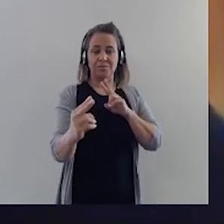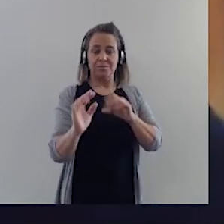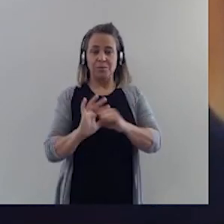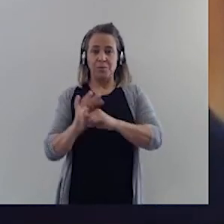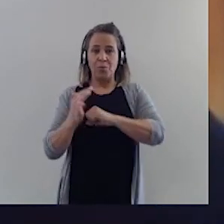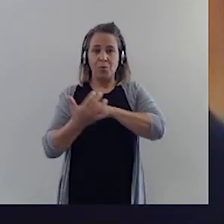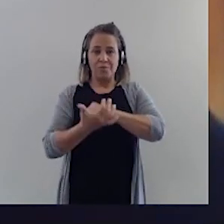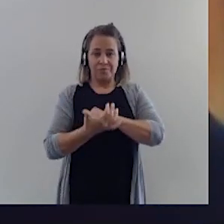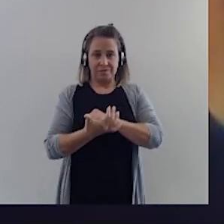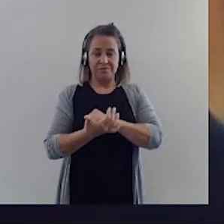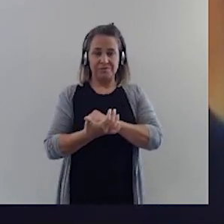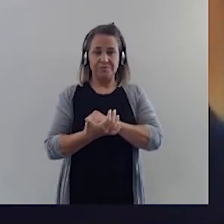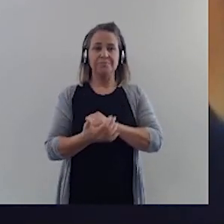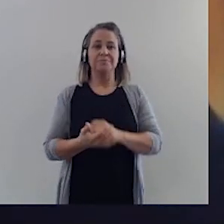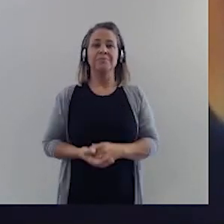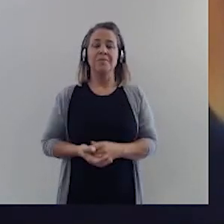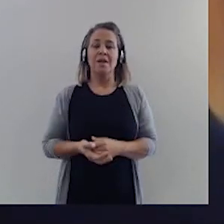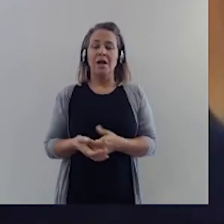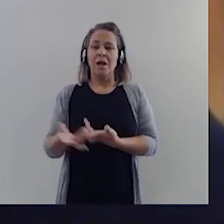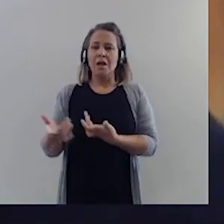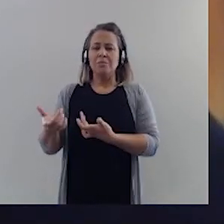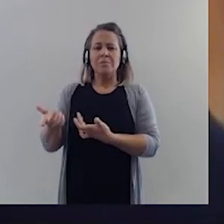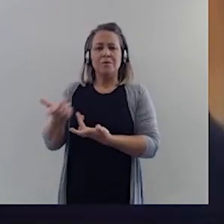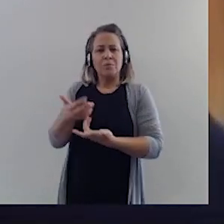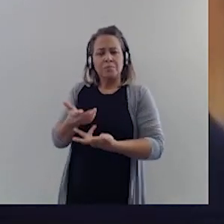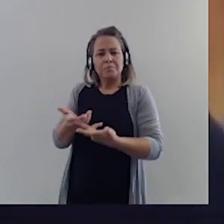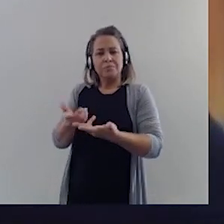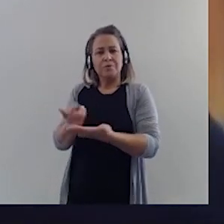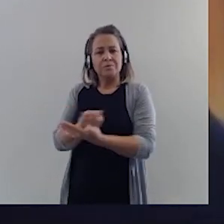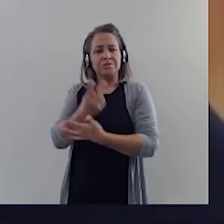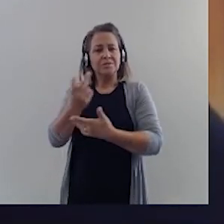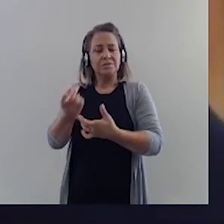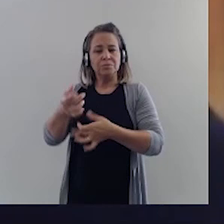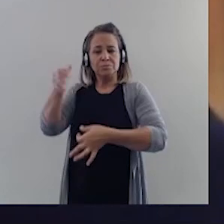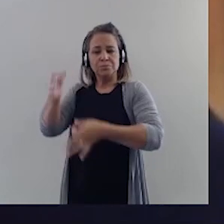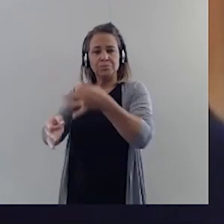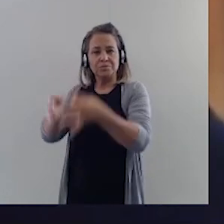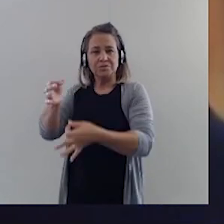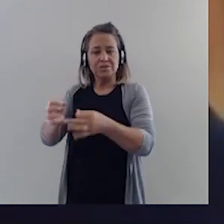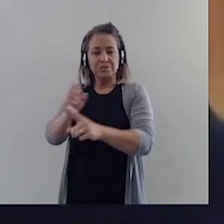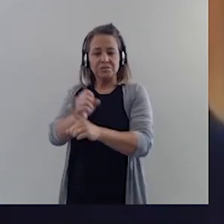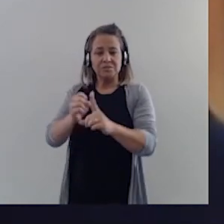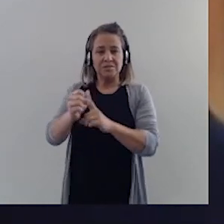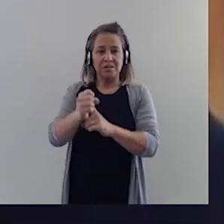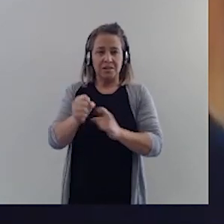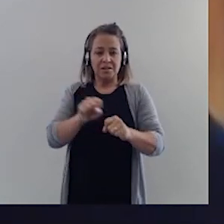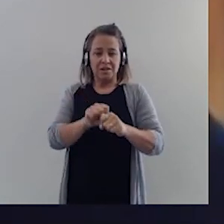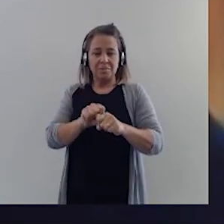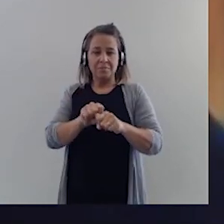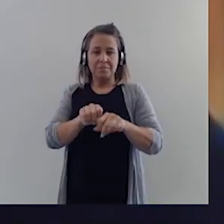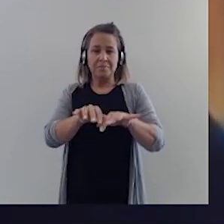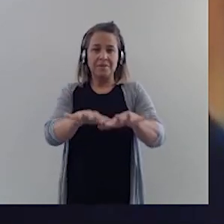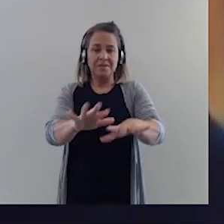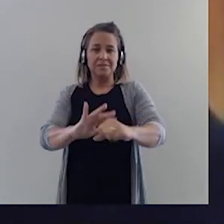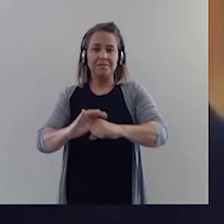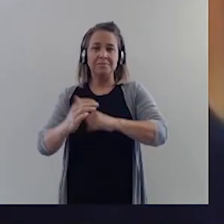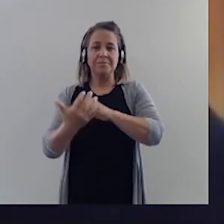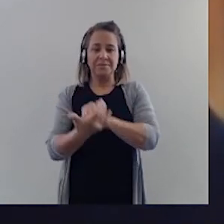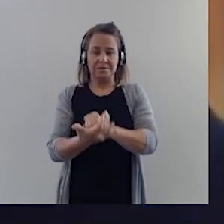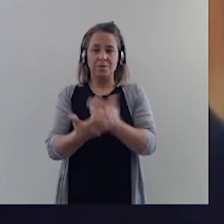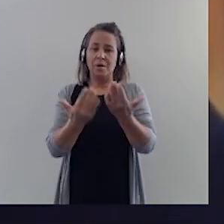Covid-19, repercussões jurídicas e sociais da pandemia, apresentamos a segunda Conferência